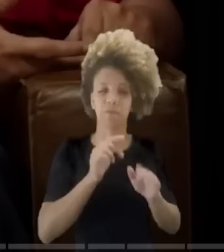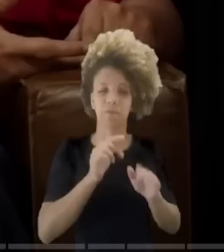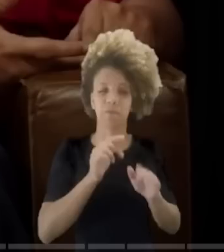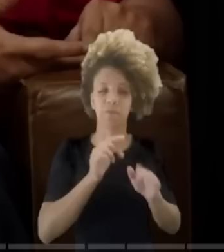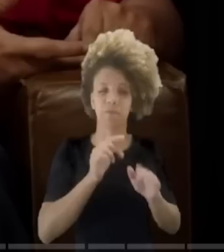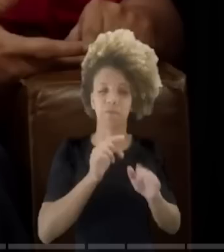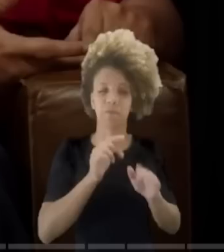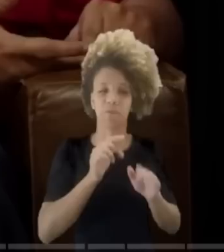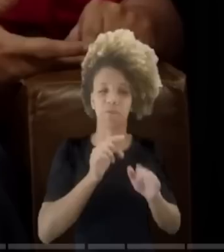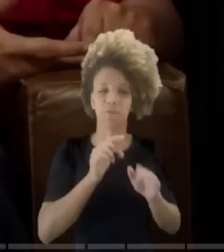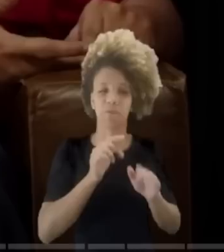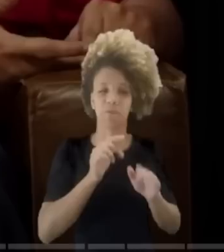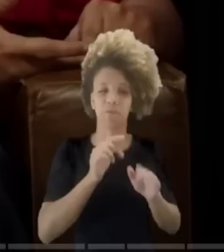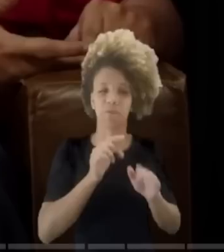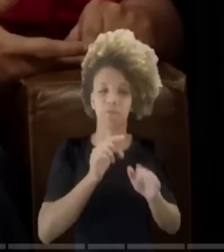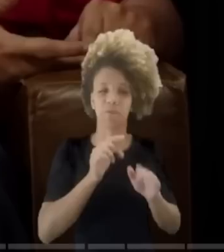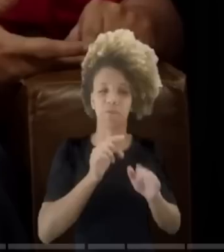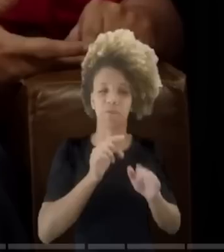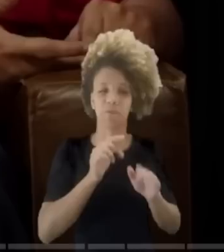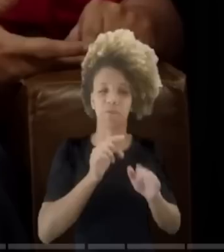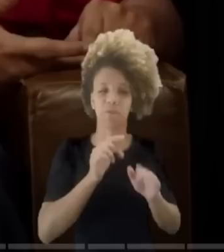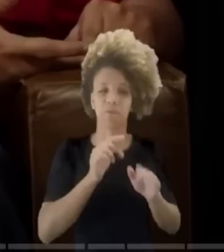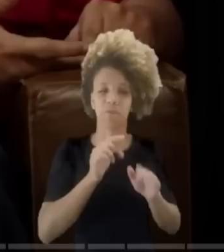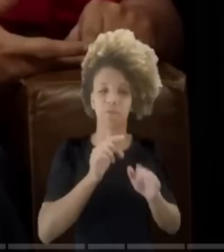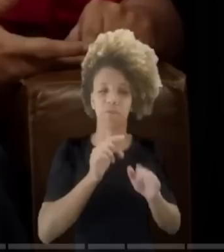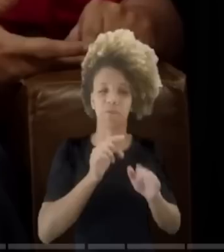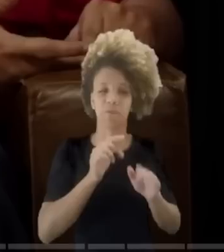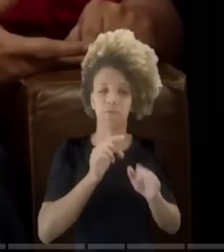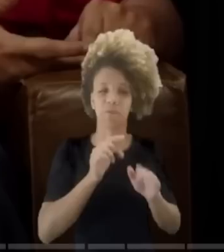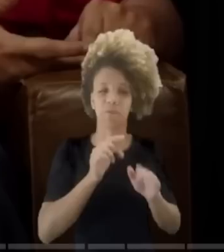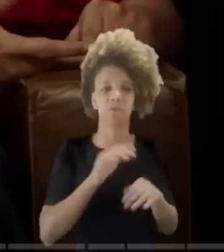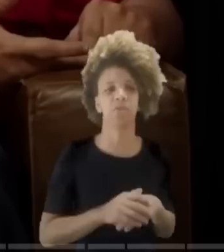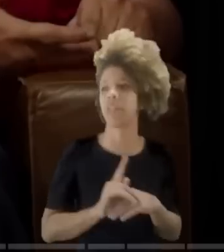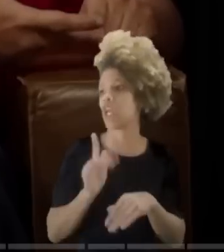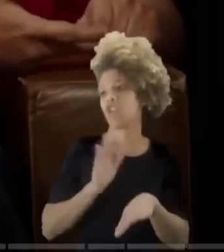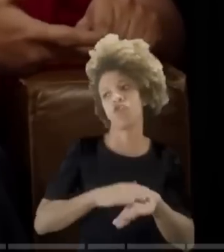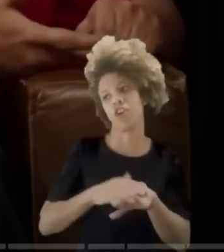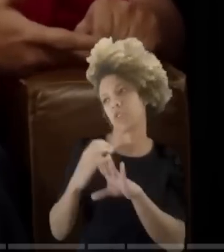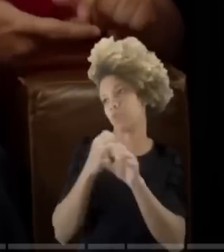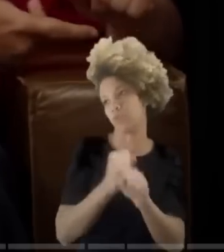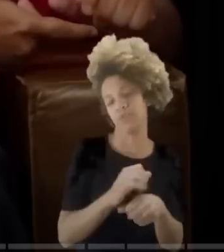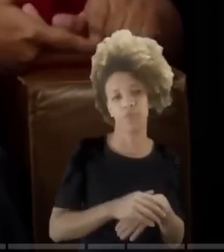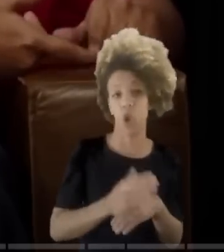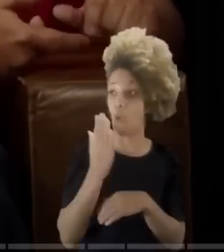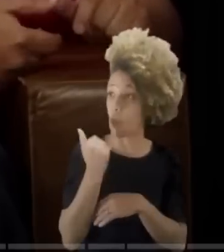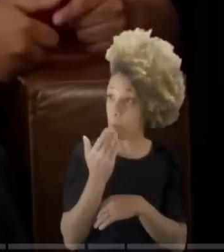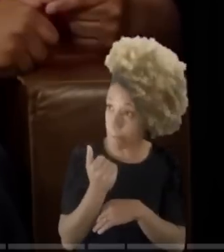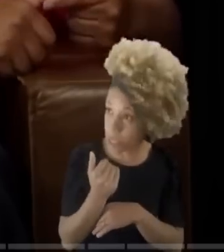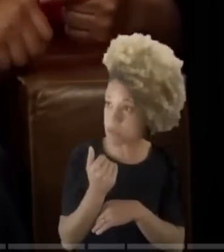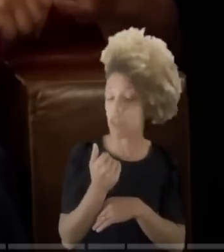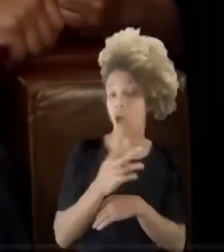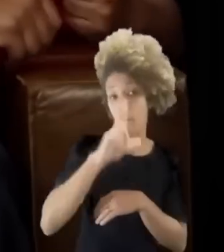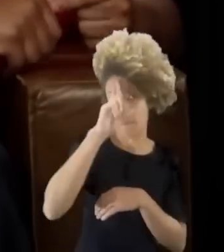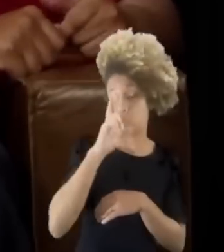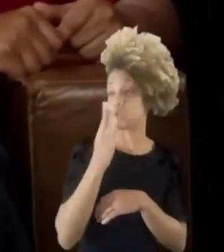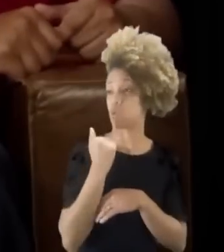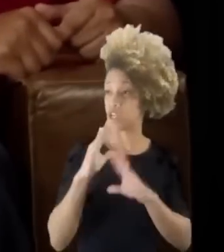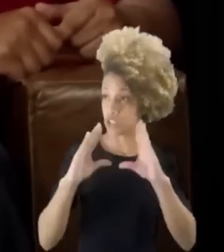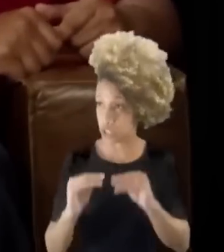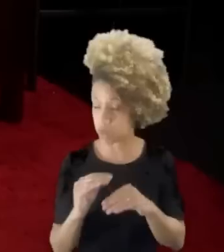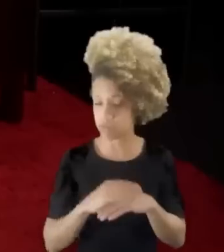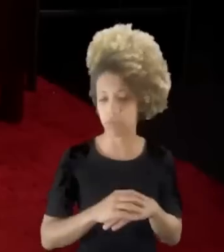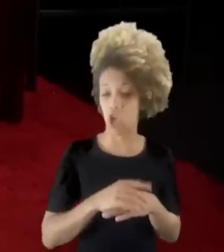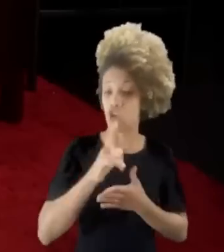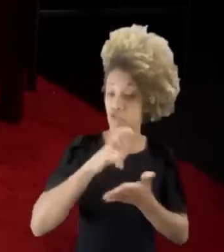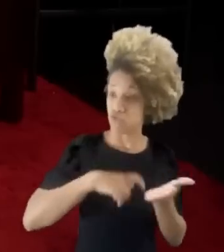ele tem ainda mais poder do que ele de fato tem porque na verdade é que ele não tem quando ele vai tirar o almoço a janta quando ele vai tirar o plano de celular